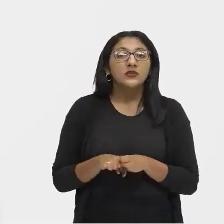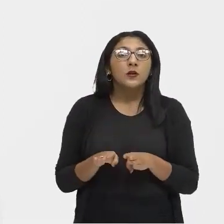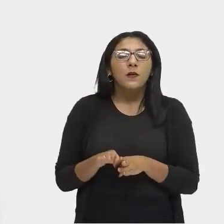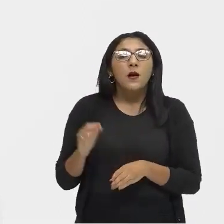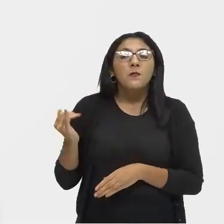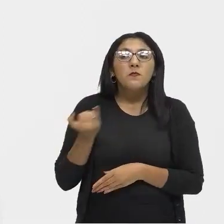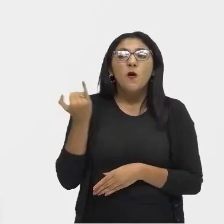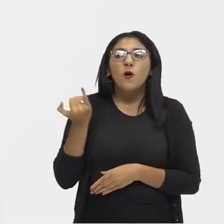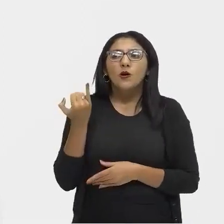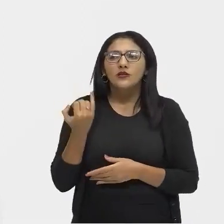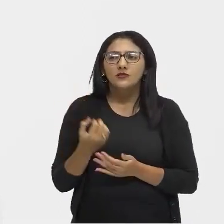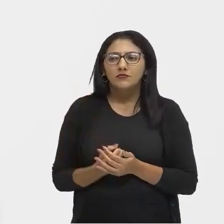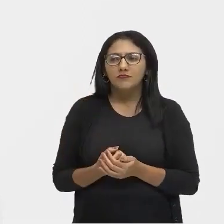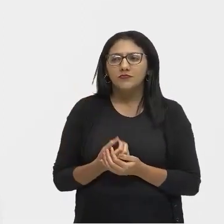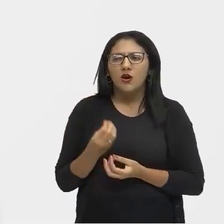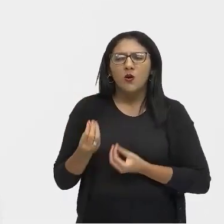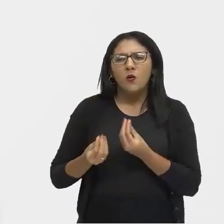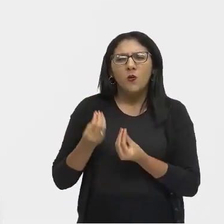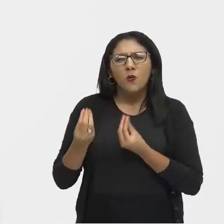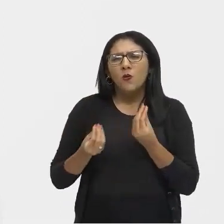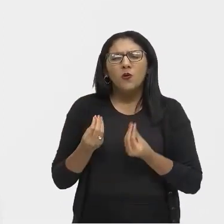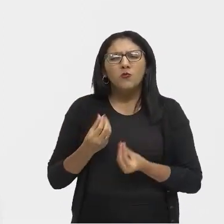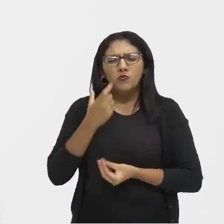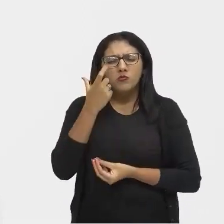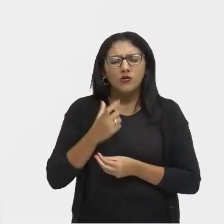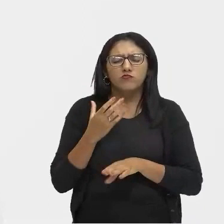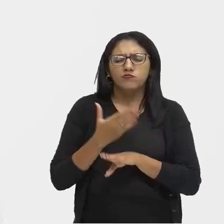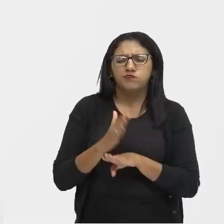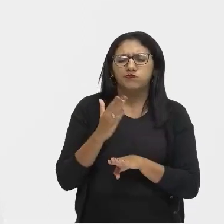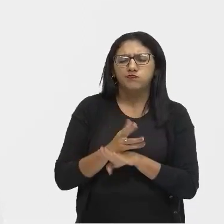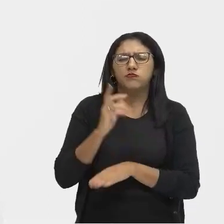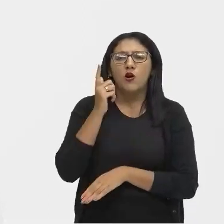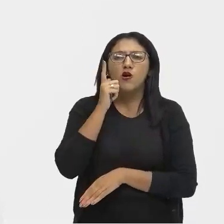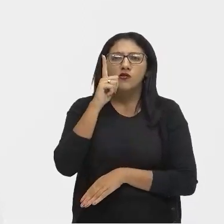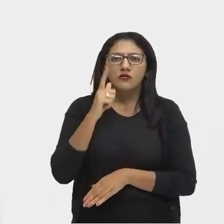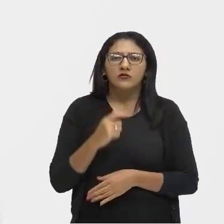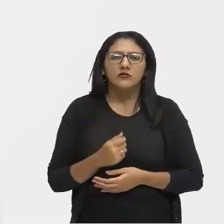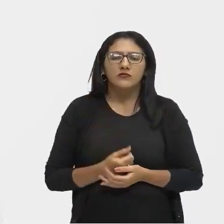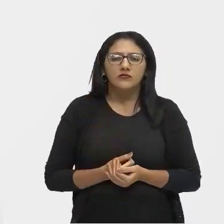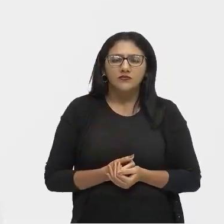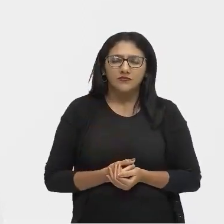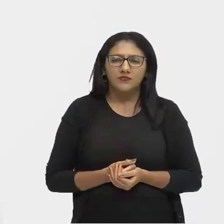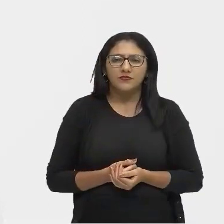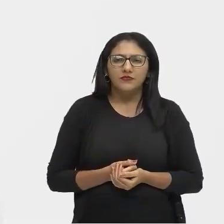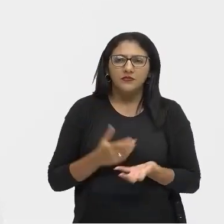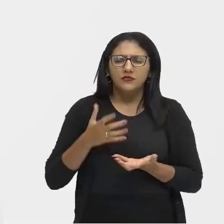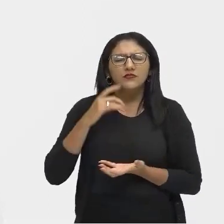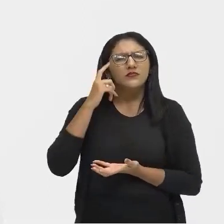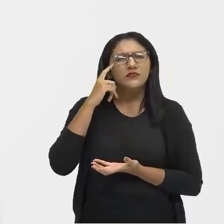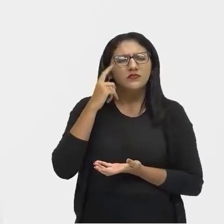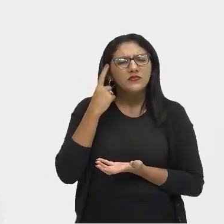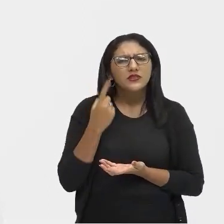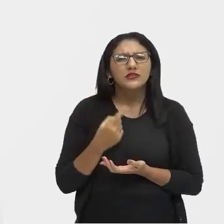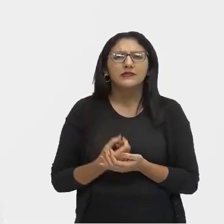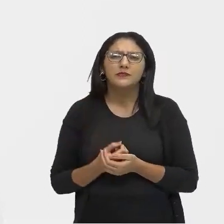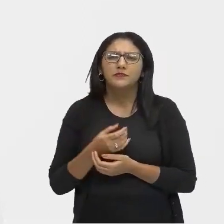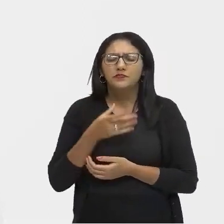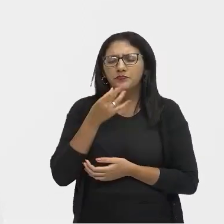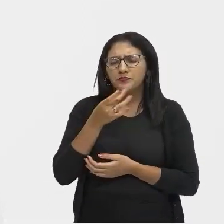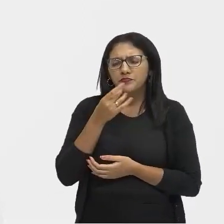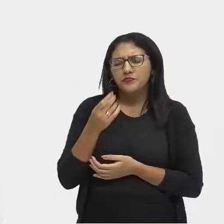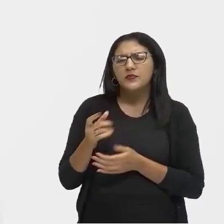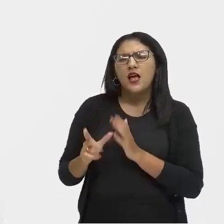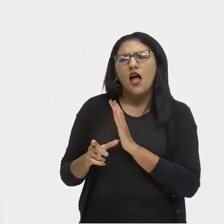você pode fazer para se preparar. Então, nós até chegamos a comentar na nossa aula